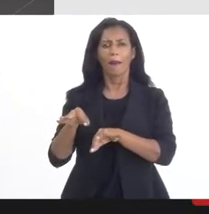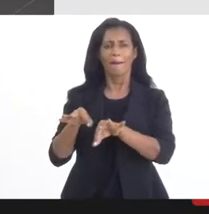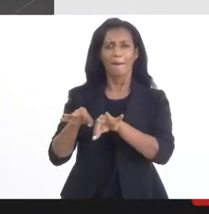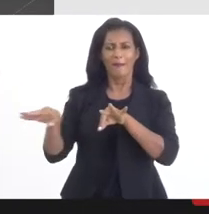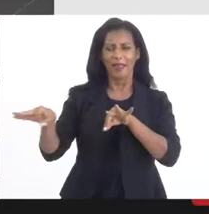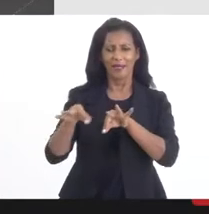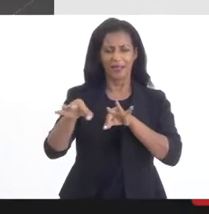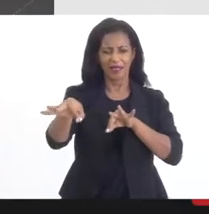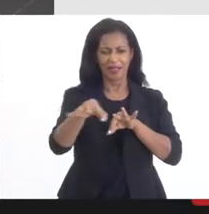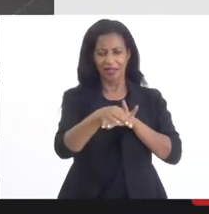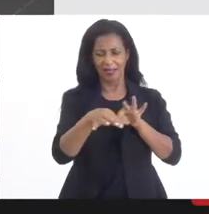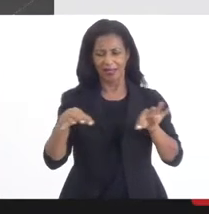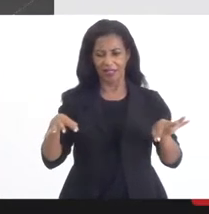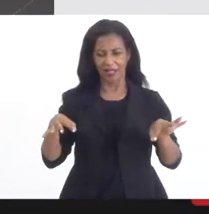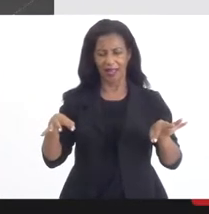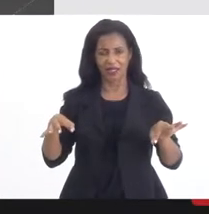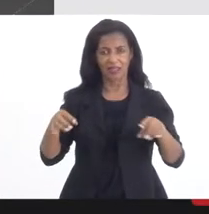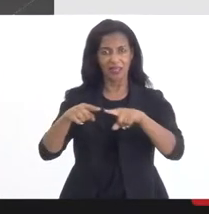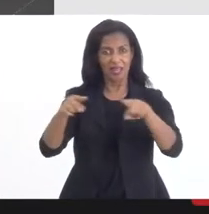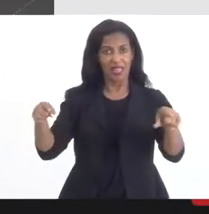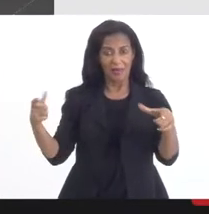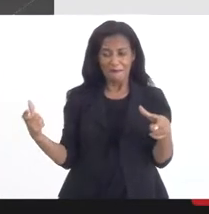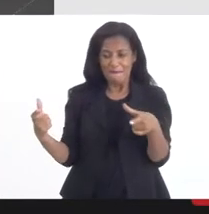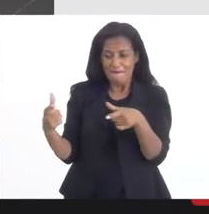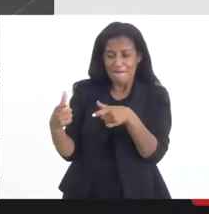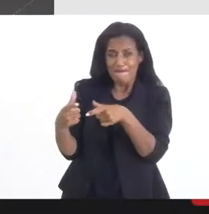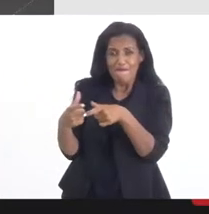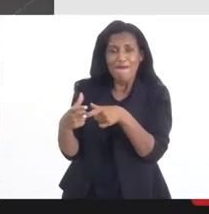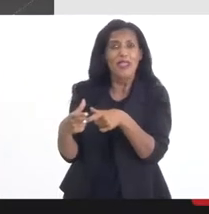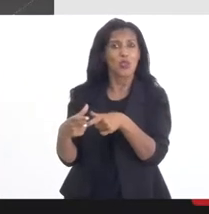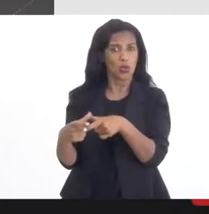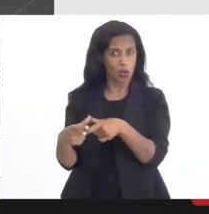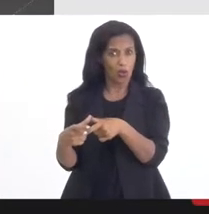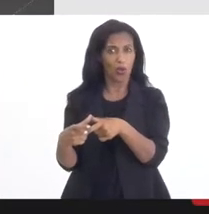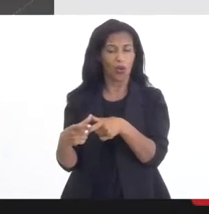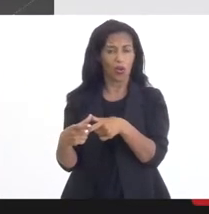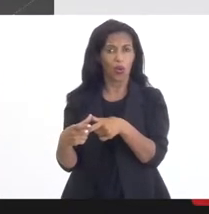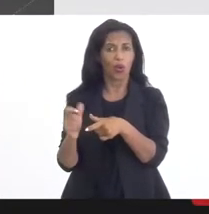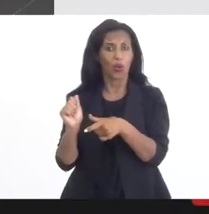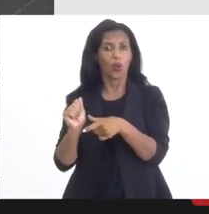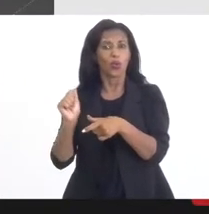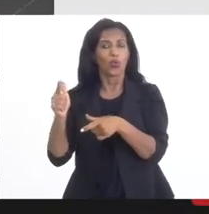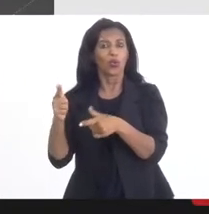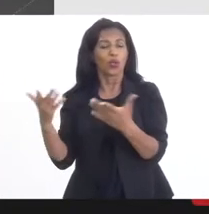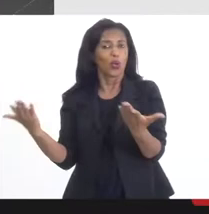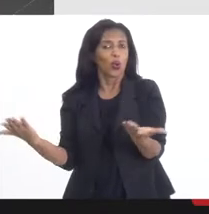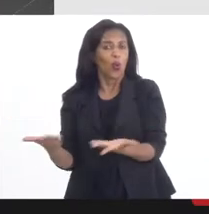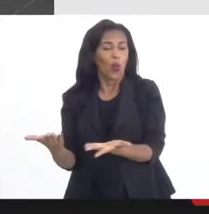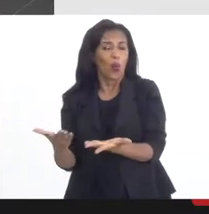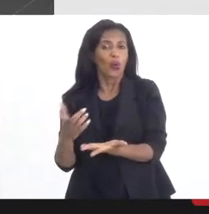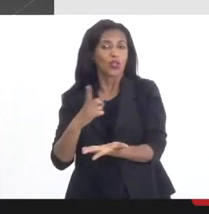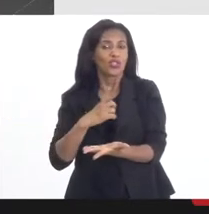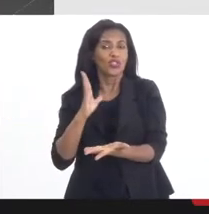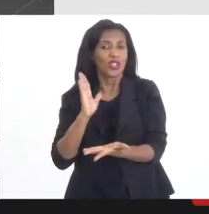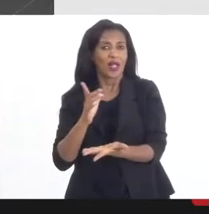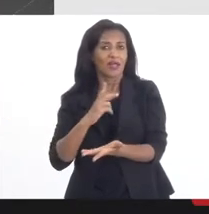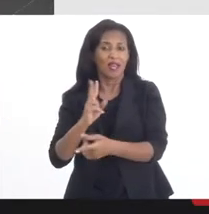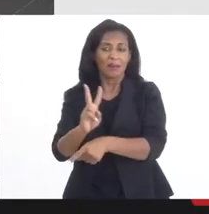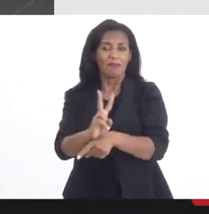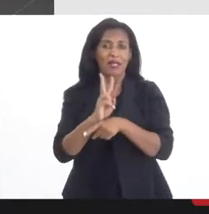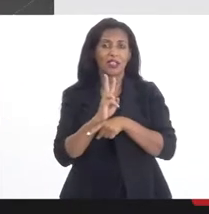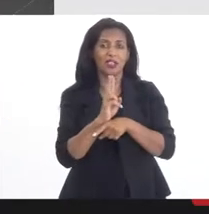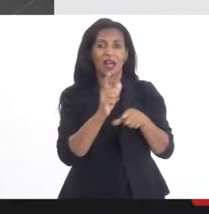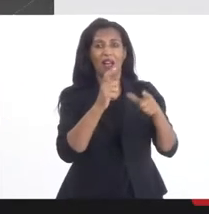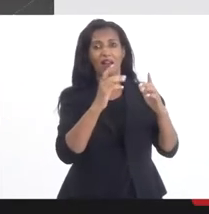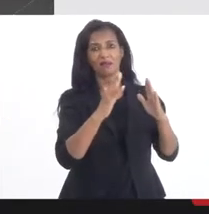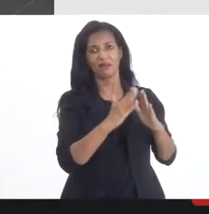quadrada, aquela área é menor em metros quadrados que a UESO ocupa hoje no Sara Kubitschek.